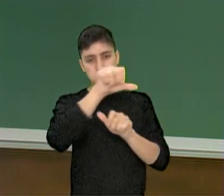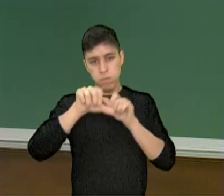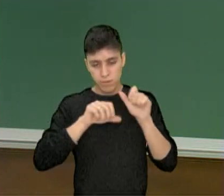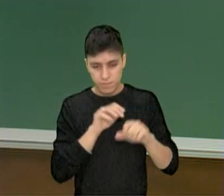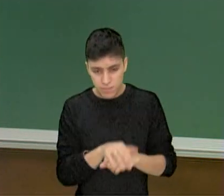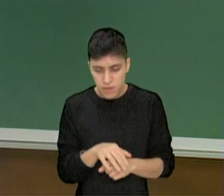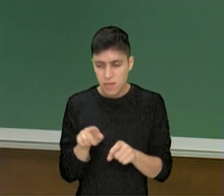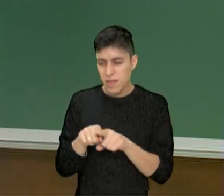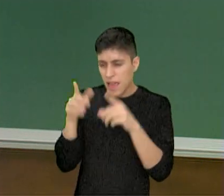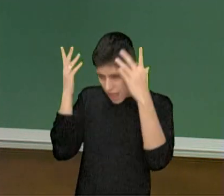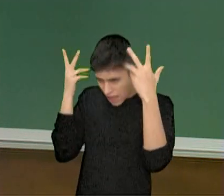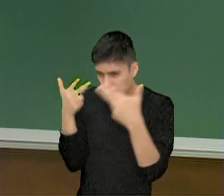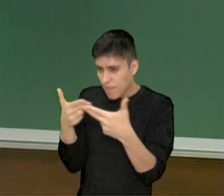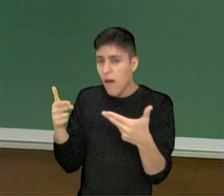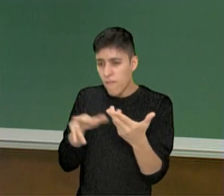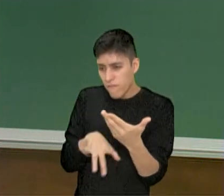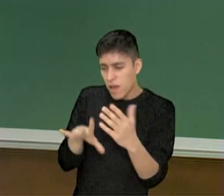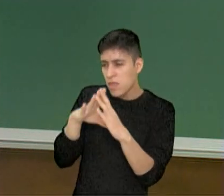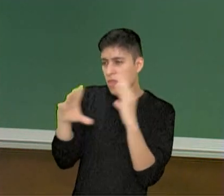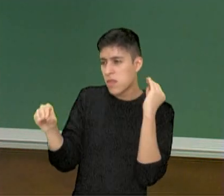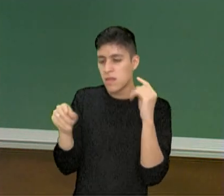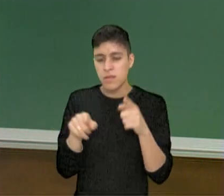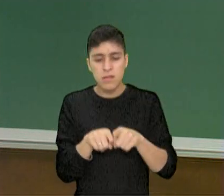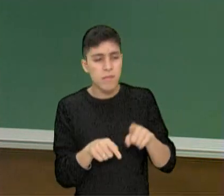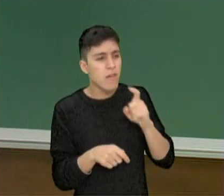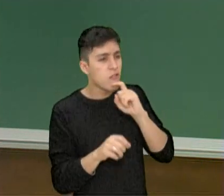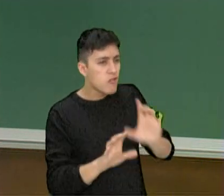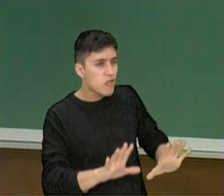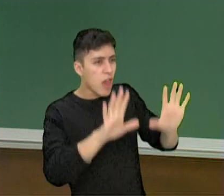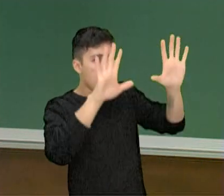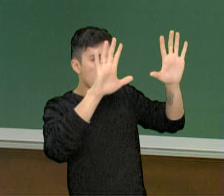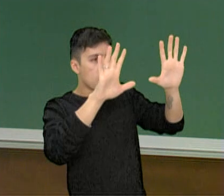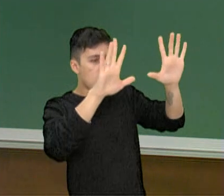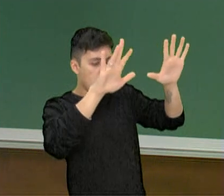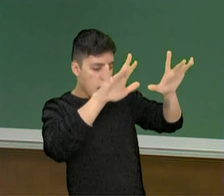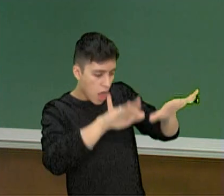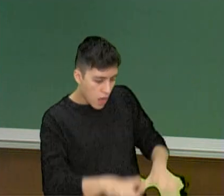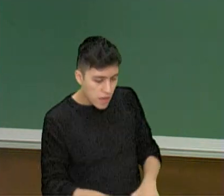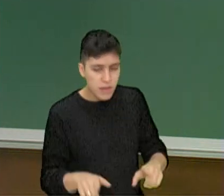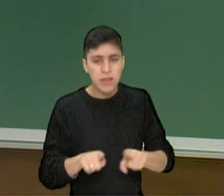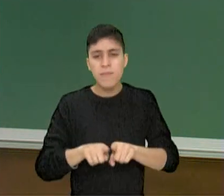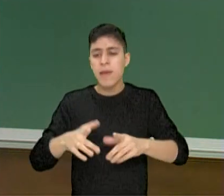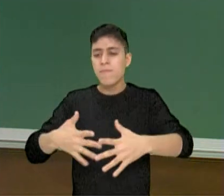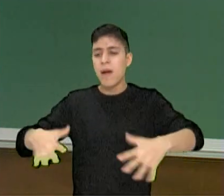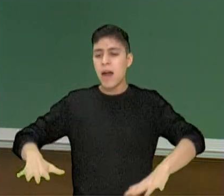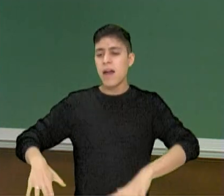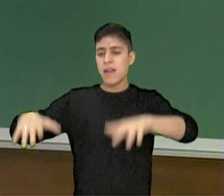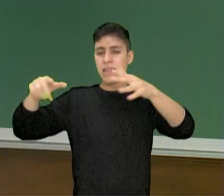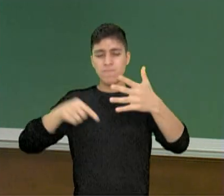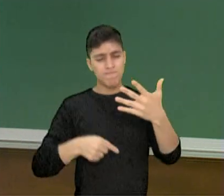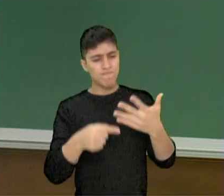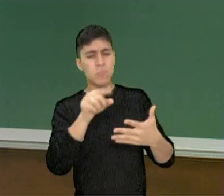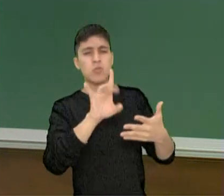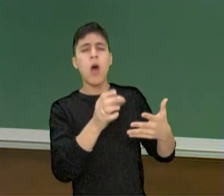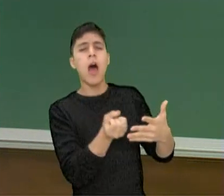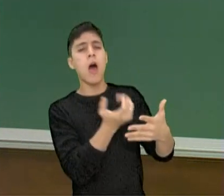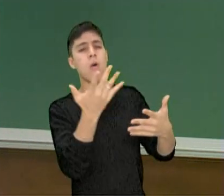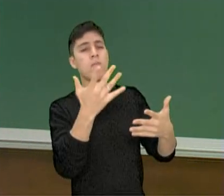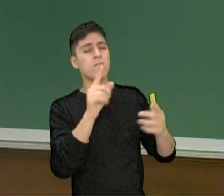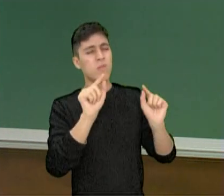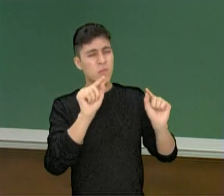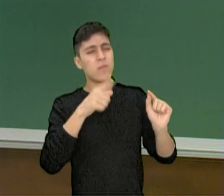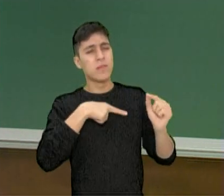de várias espécies, o derretimento das geleiras e o aumento do nível do mar são só algumas das